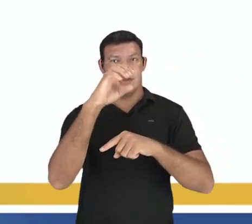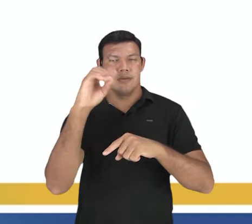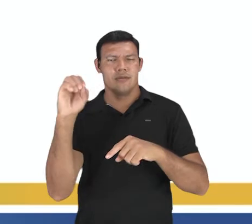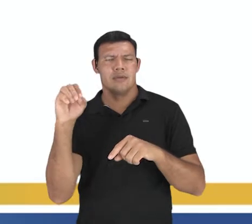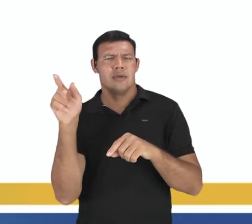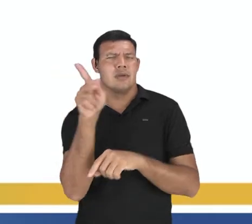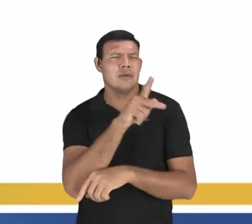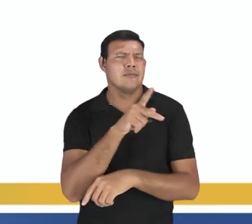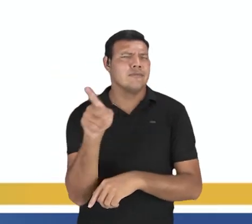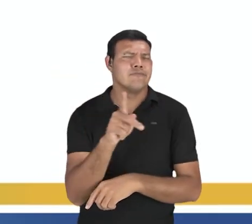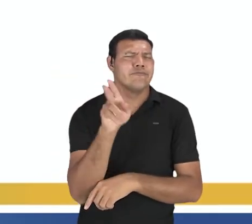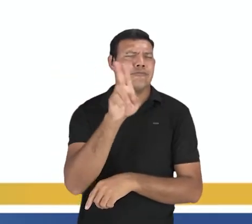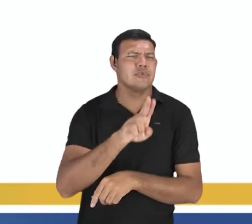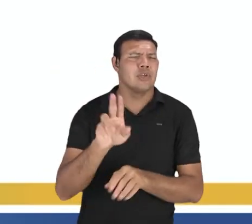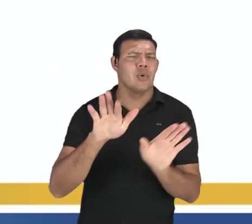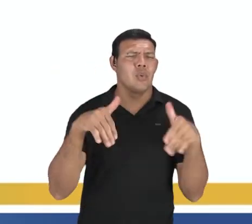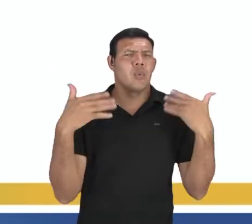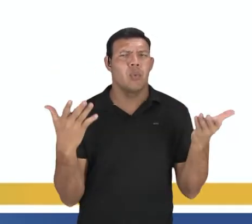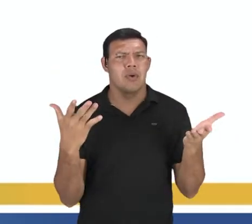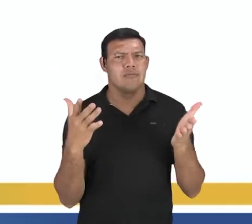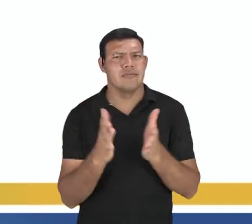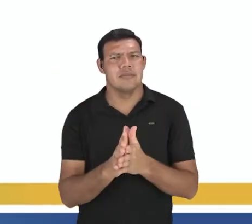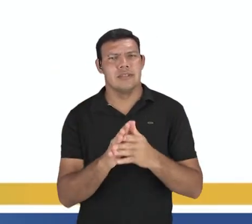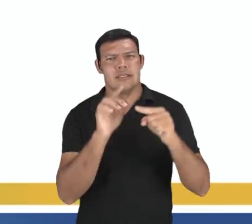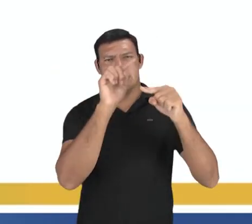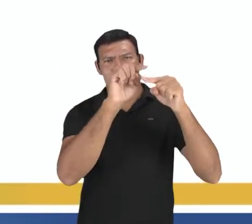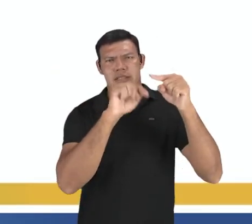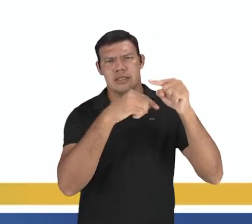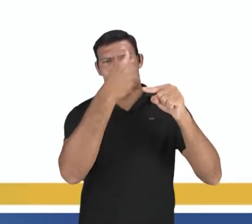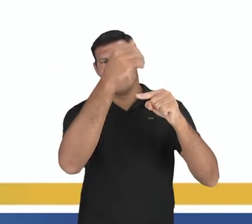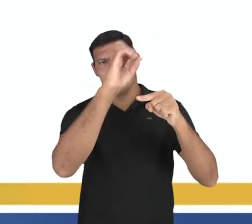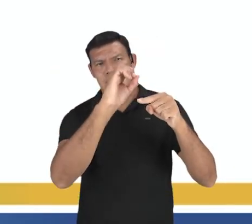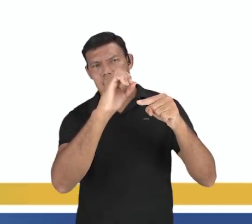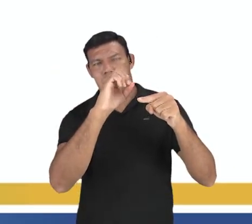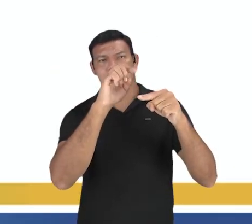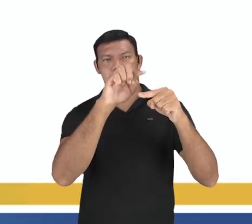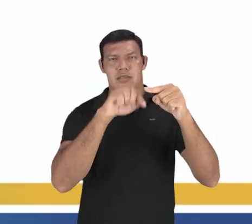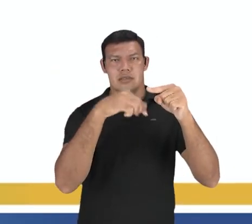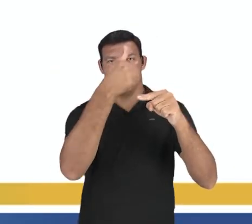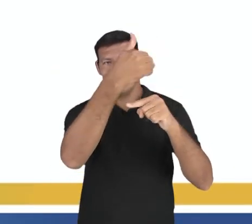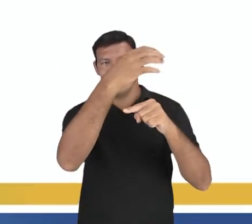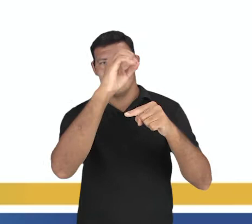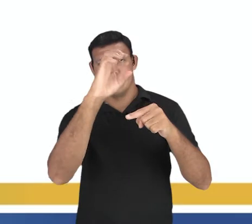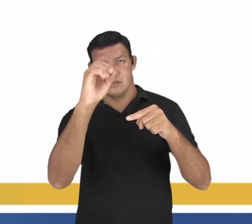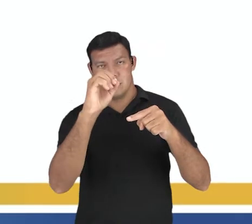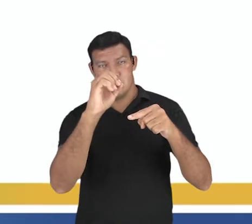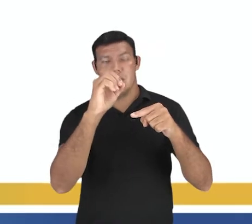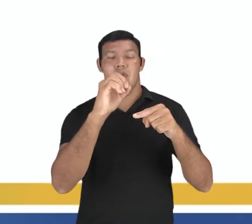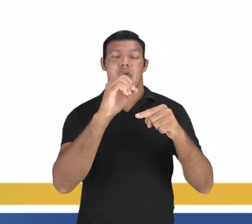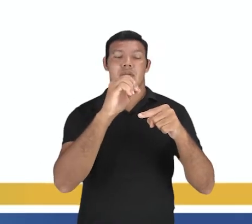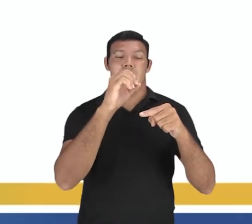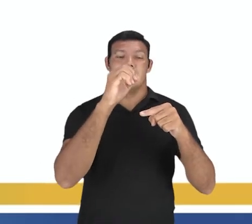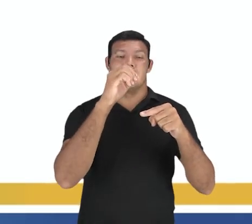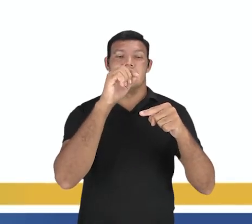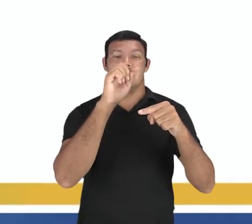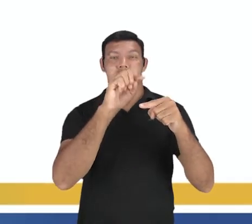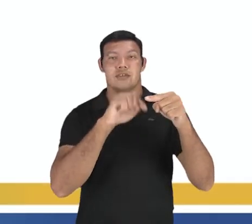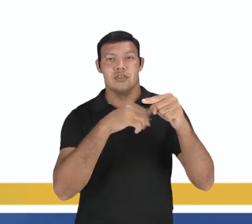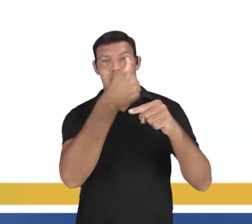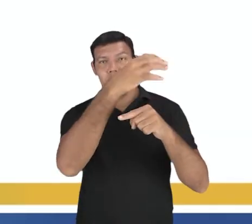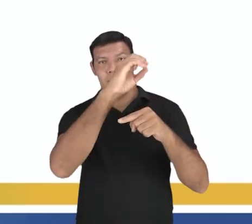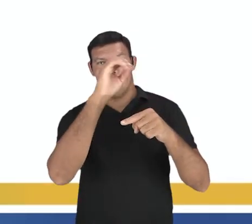então professora qual que eu devo usar eu devo dividir por 10 por cento por mil ou eu devo fazer uma multiplicação para o